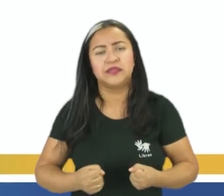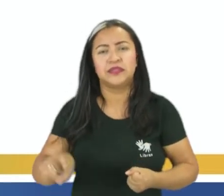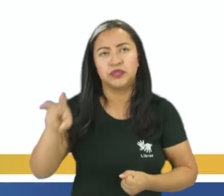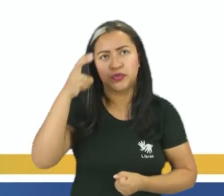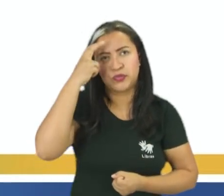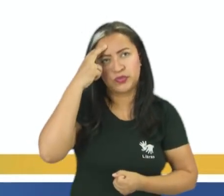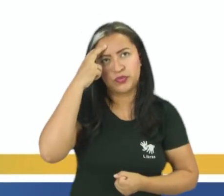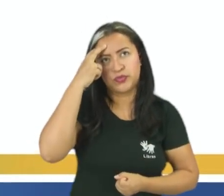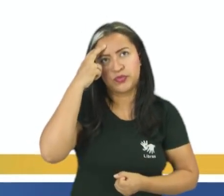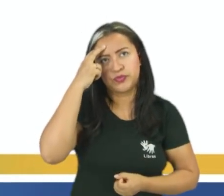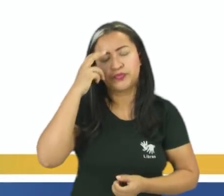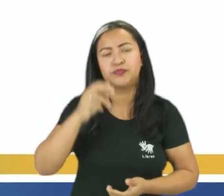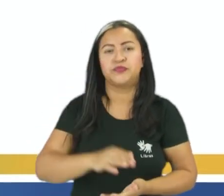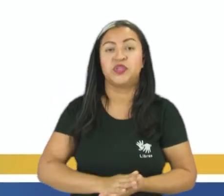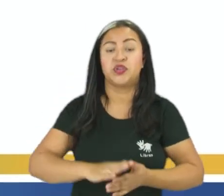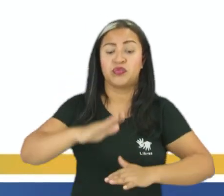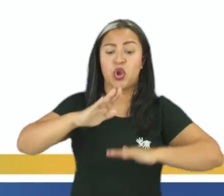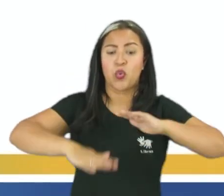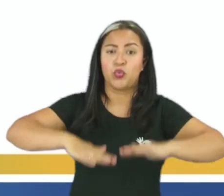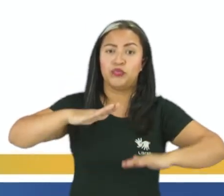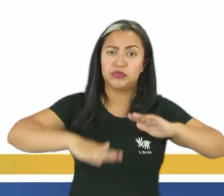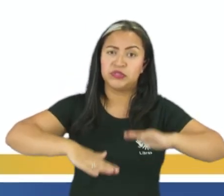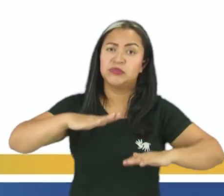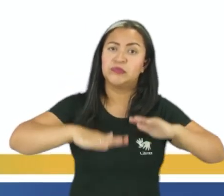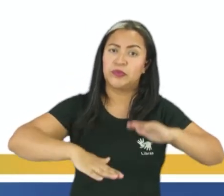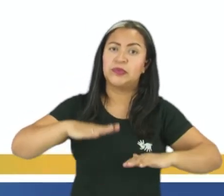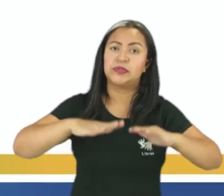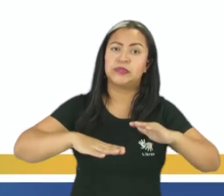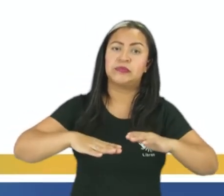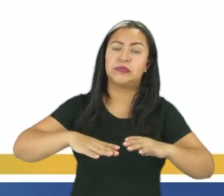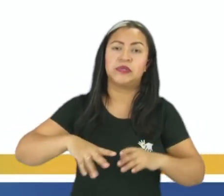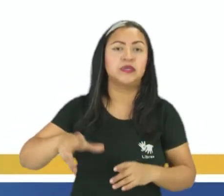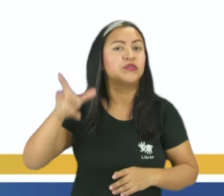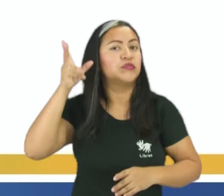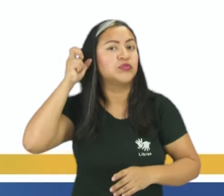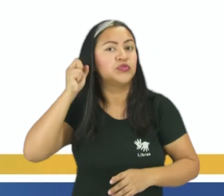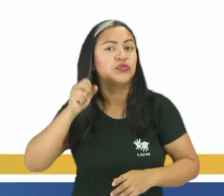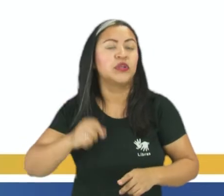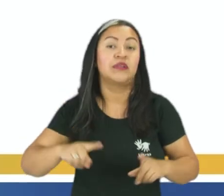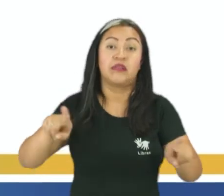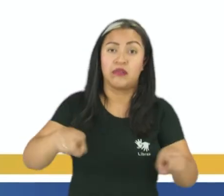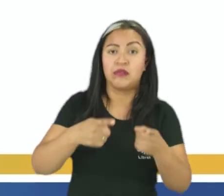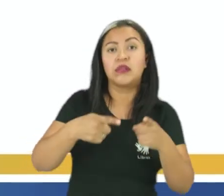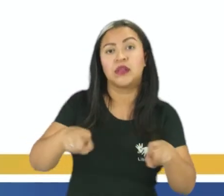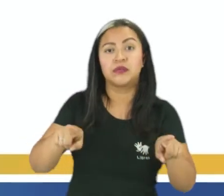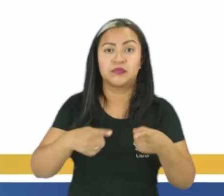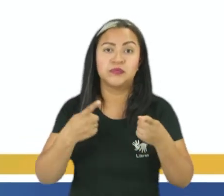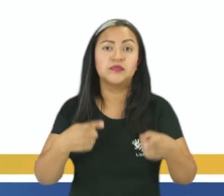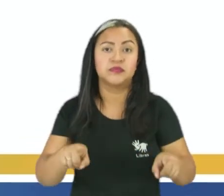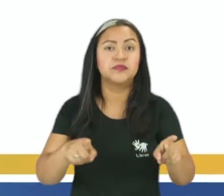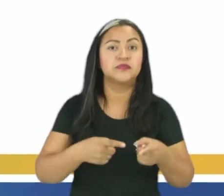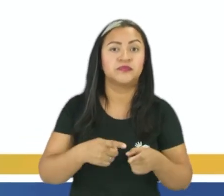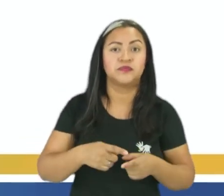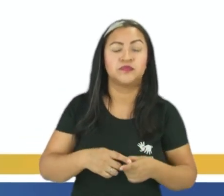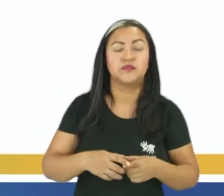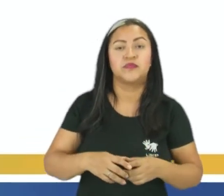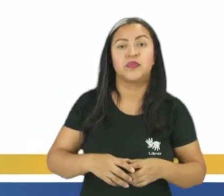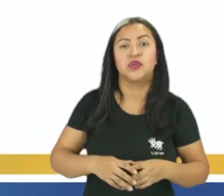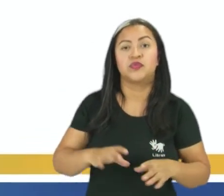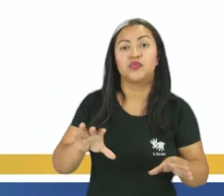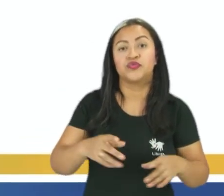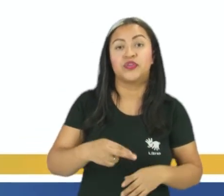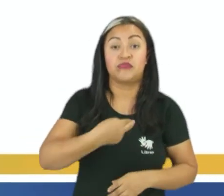música, né, ao tambor, que vai marcar o ritmo também, que tem muito a ver também com com as questões dos cantos religiosos,